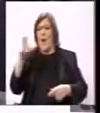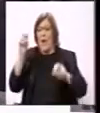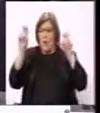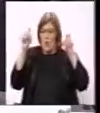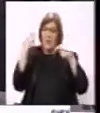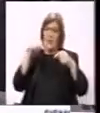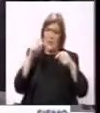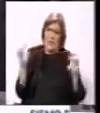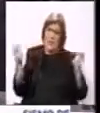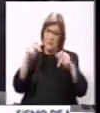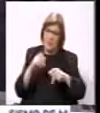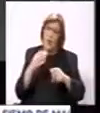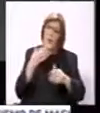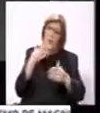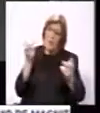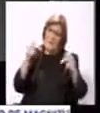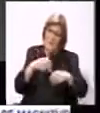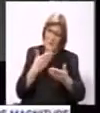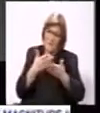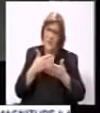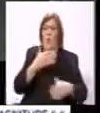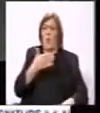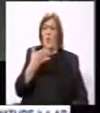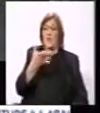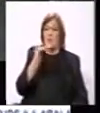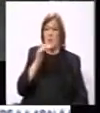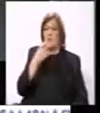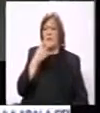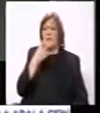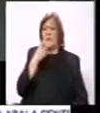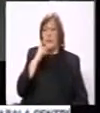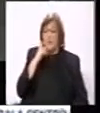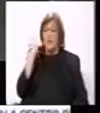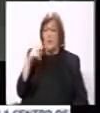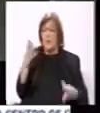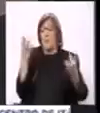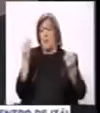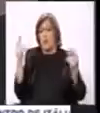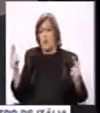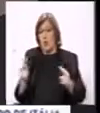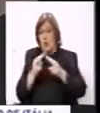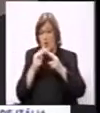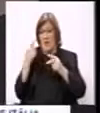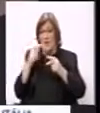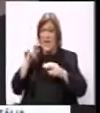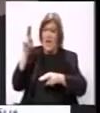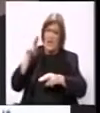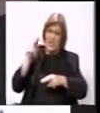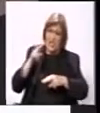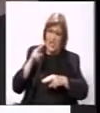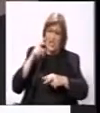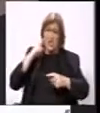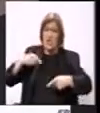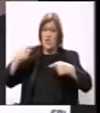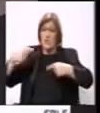gostaria aqui também não se era de facto íons e 14 de abril são muitos aqueles que precisam encontrar desde artistas destes especialistas